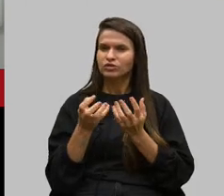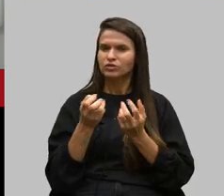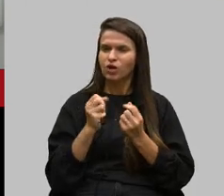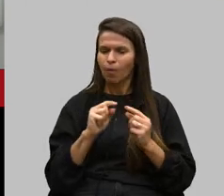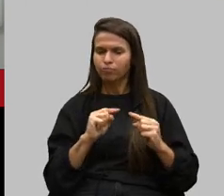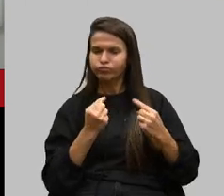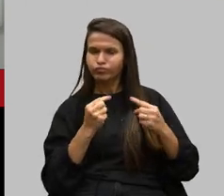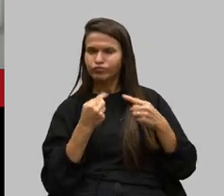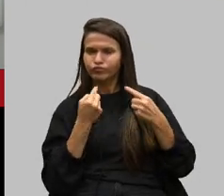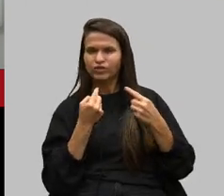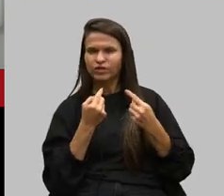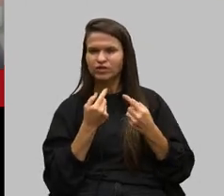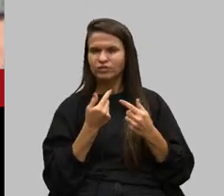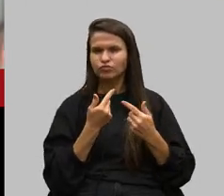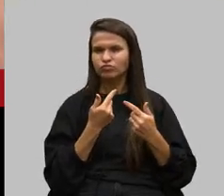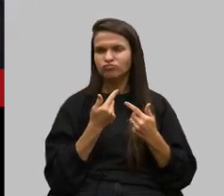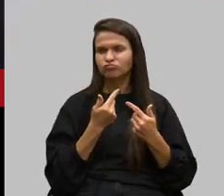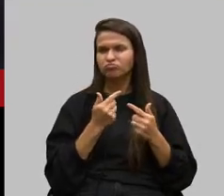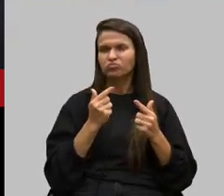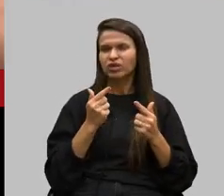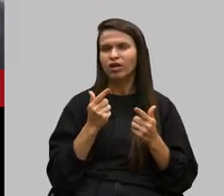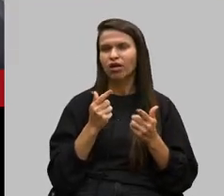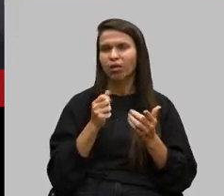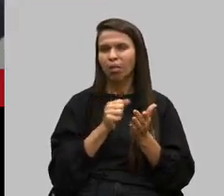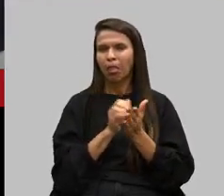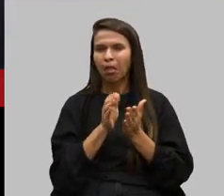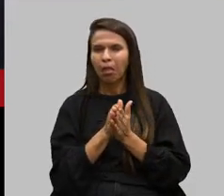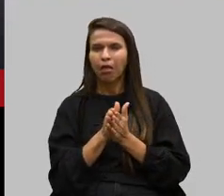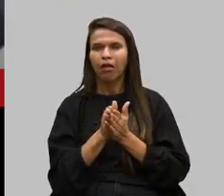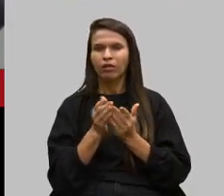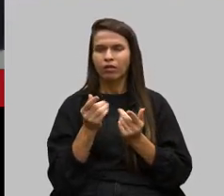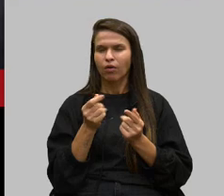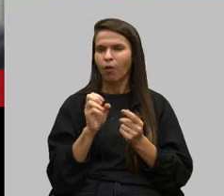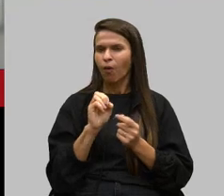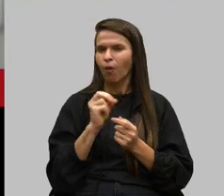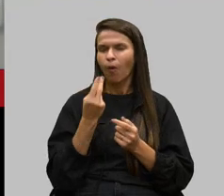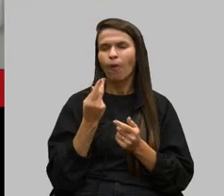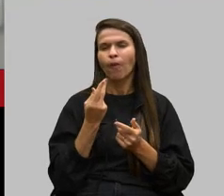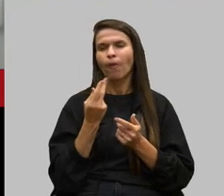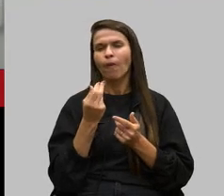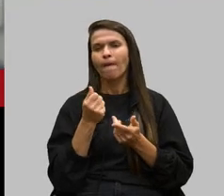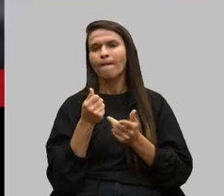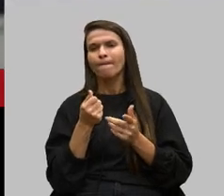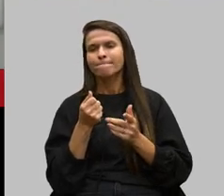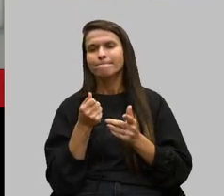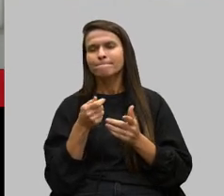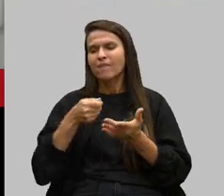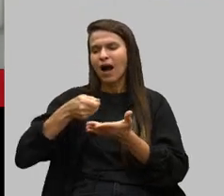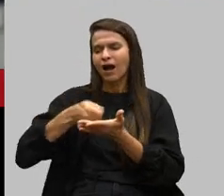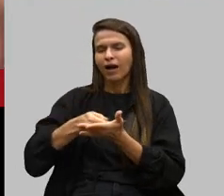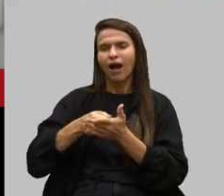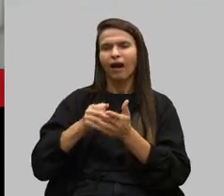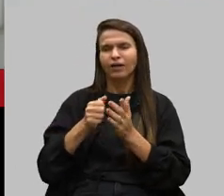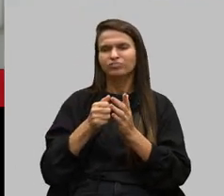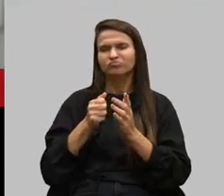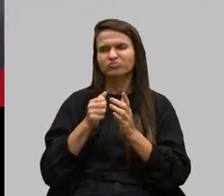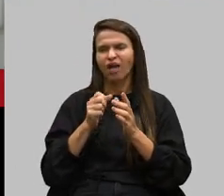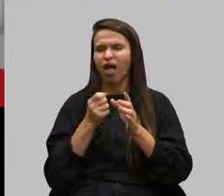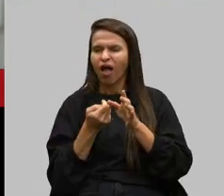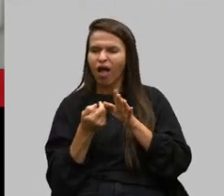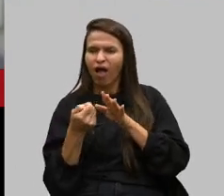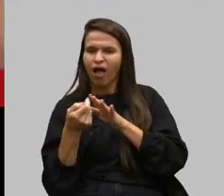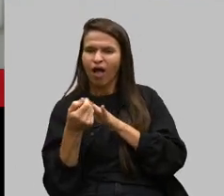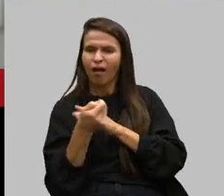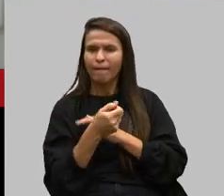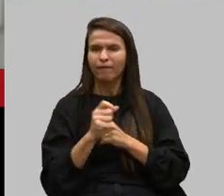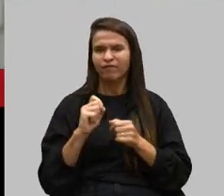não ter revide e não ter que pagar e blogueiro para poder falar mal não vamos chamar fulano e tal que ele é o rei da fake